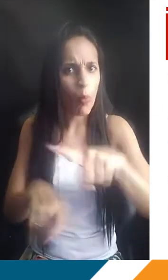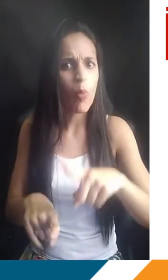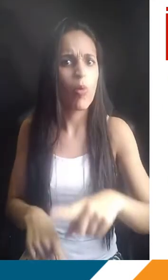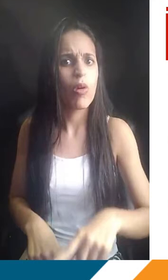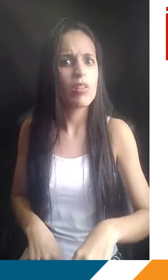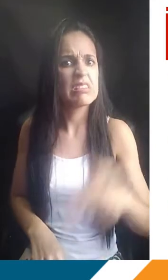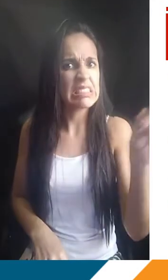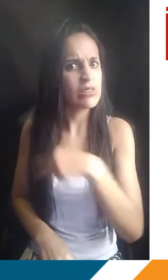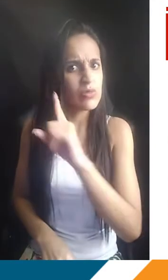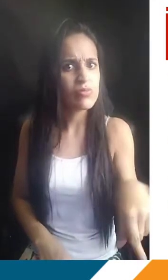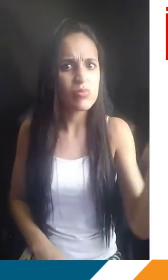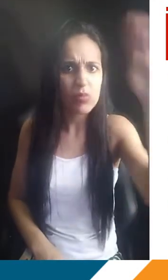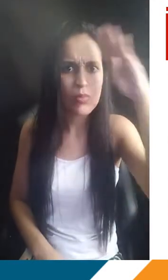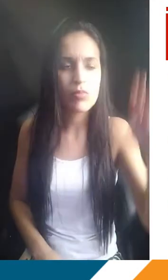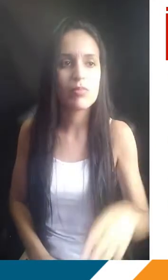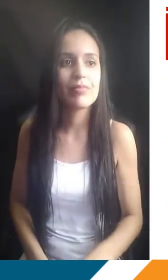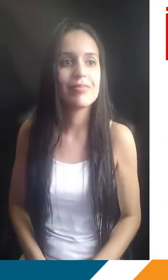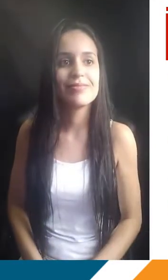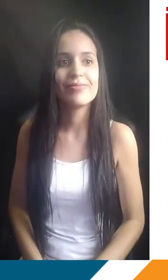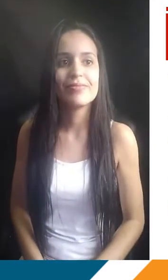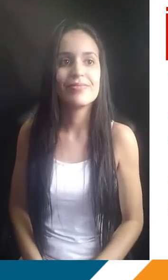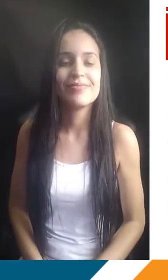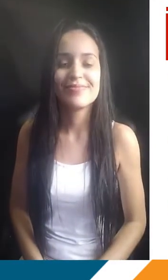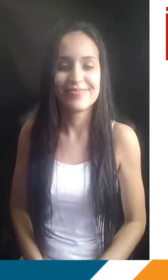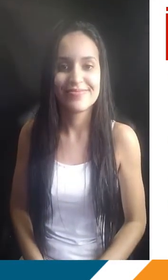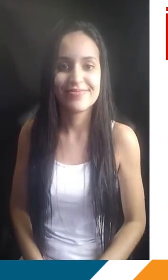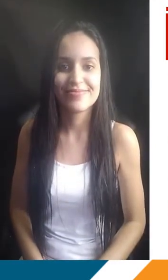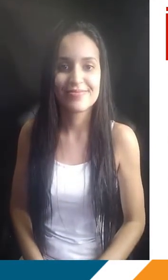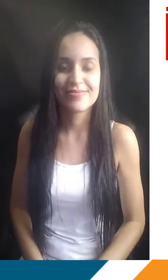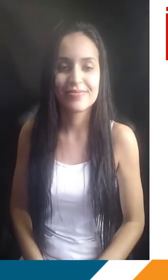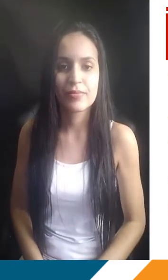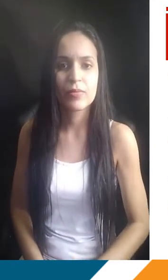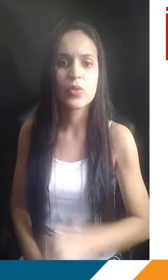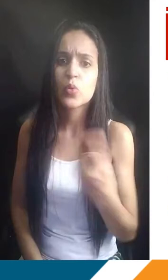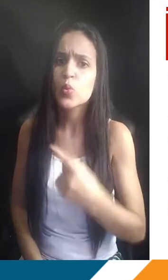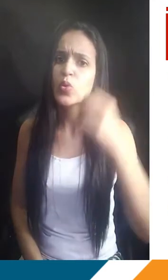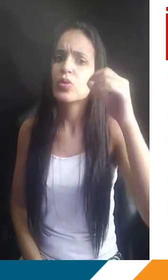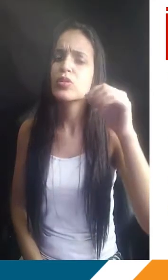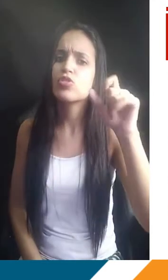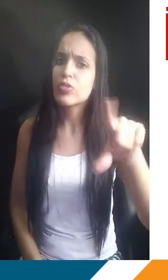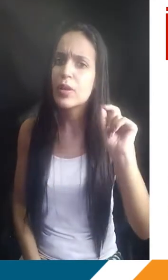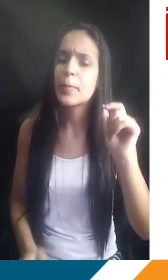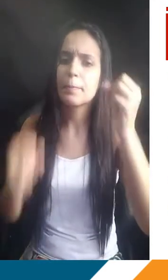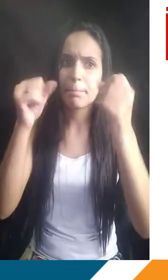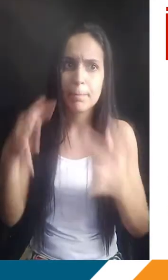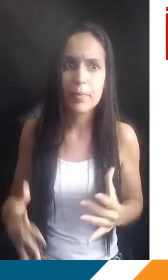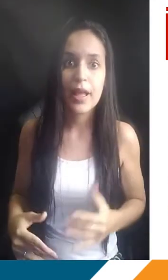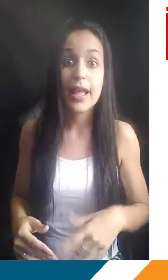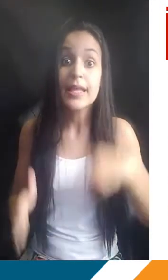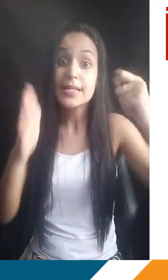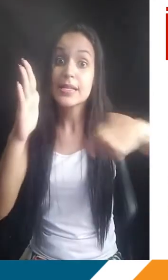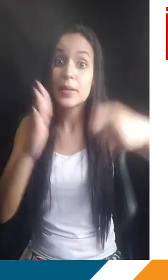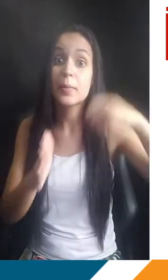o movimento Cinema Novo, né, que se formou em resposta a uma instabilidade racial e classista vivida no Brasil durante a ditadura